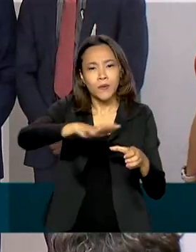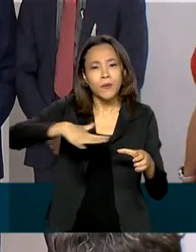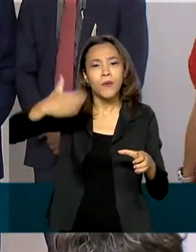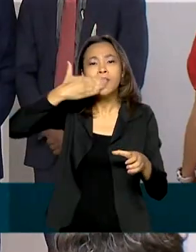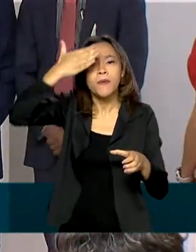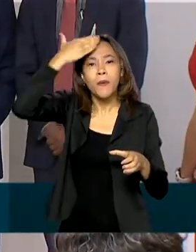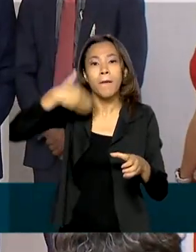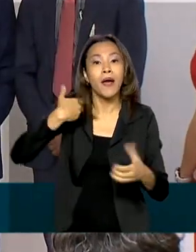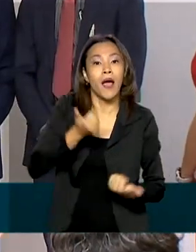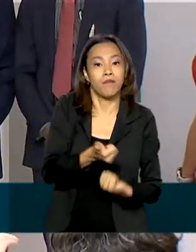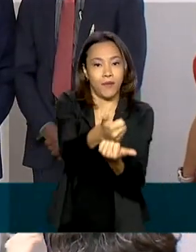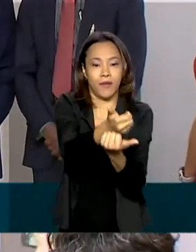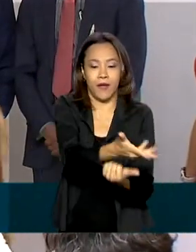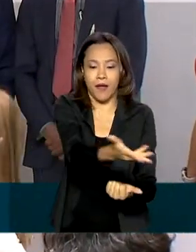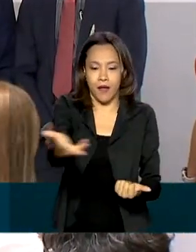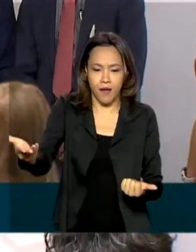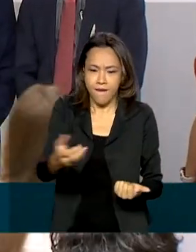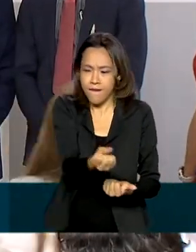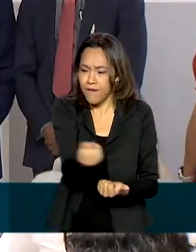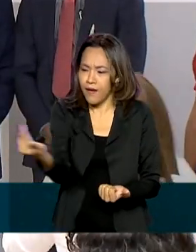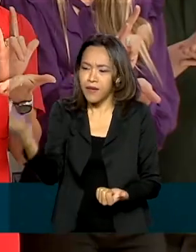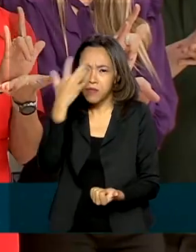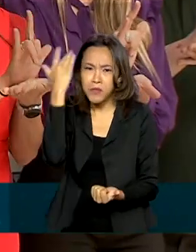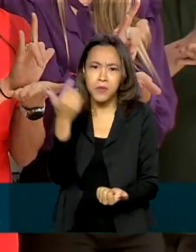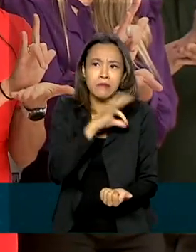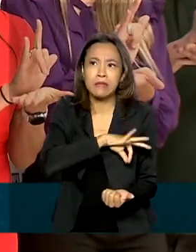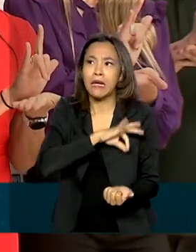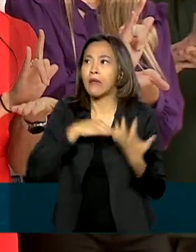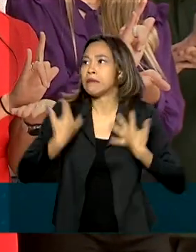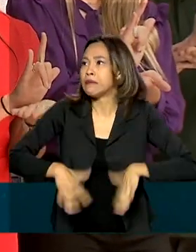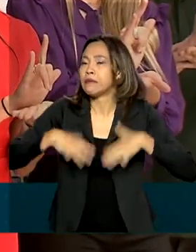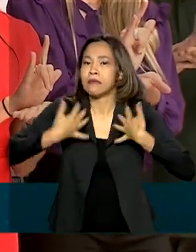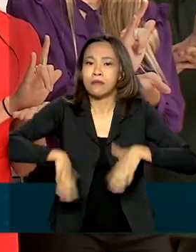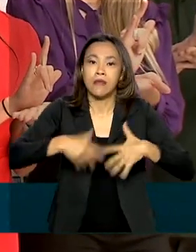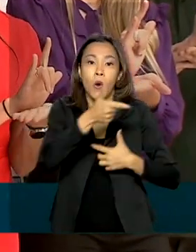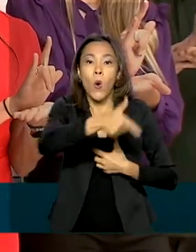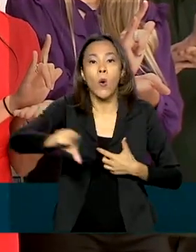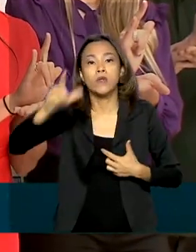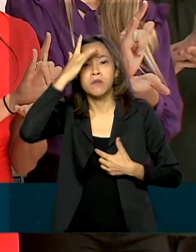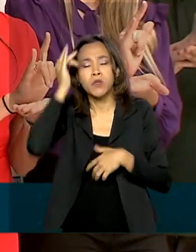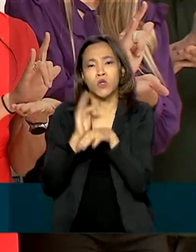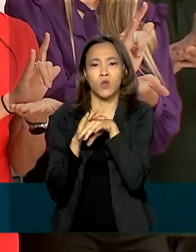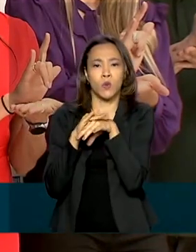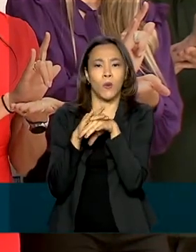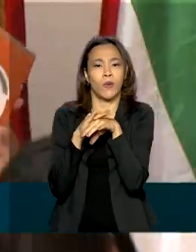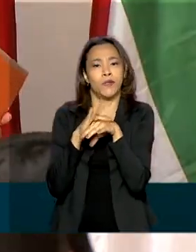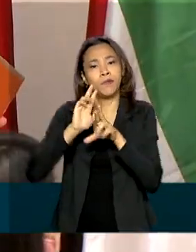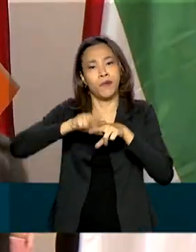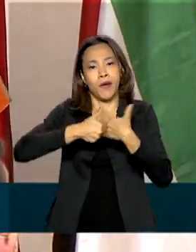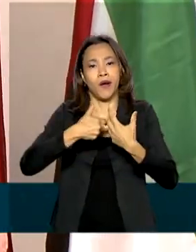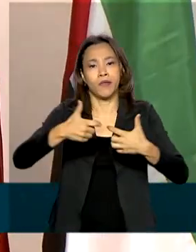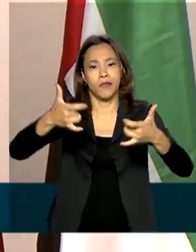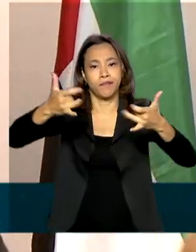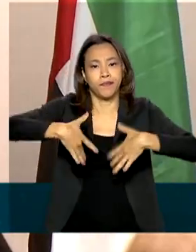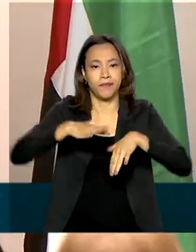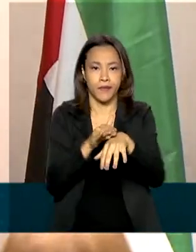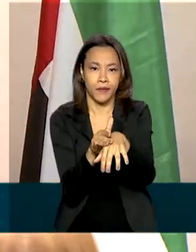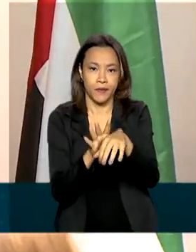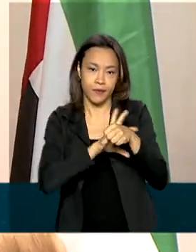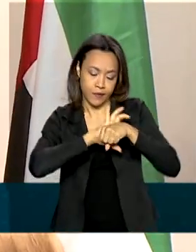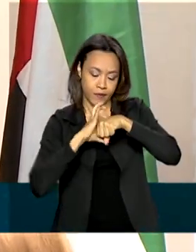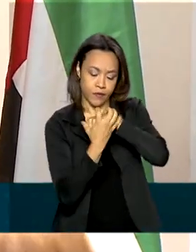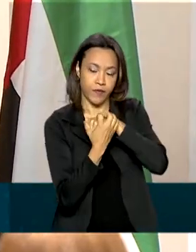pandemia, quando várias pessoas ficaram sem renda e outras adoeceram de Covid-19. A Embaixada de